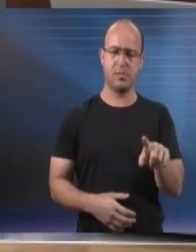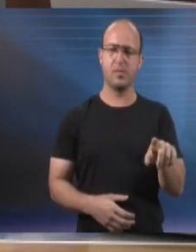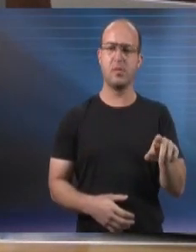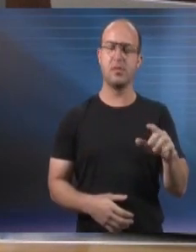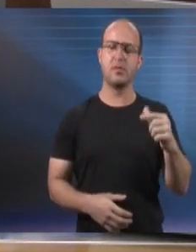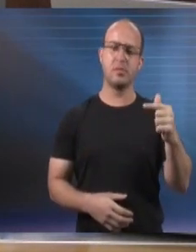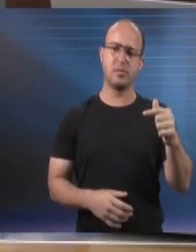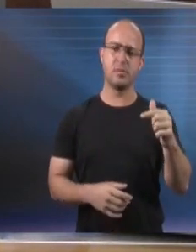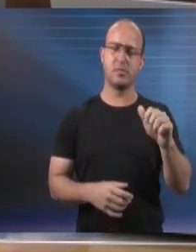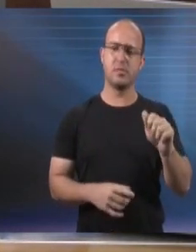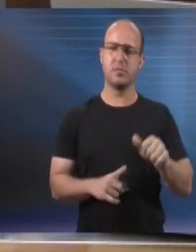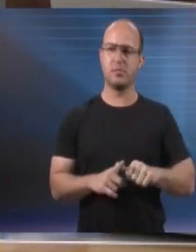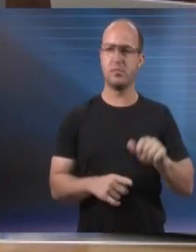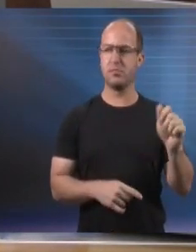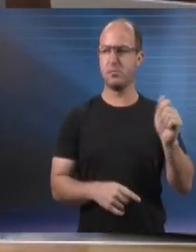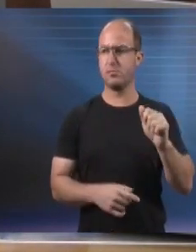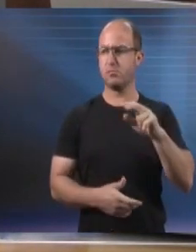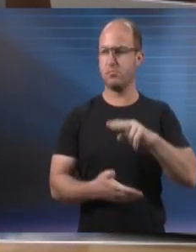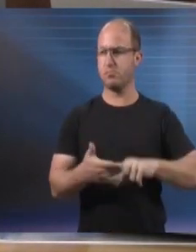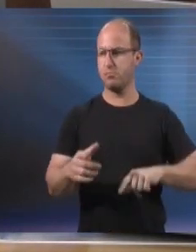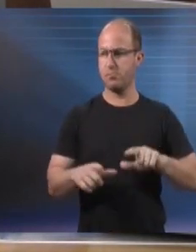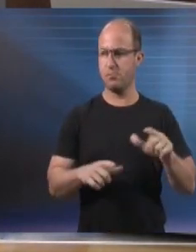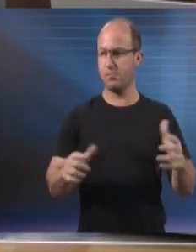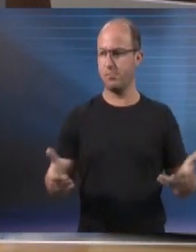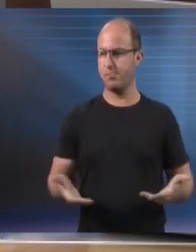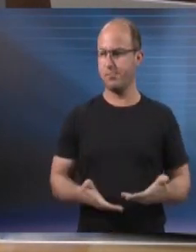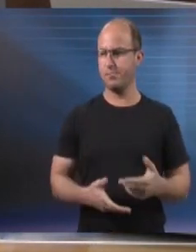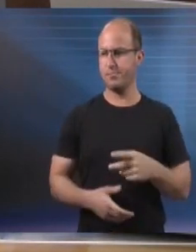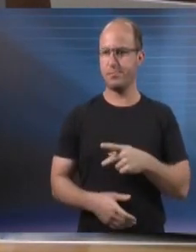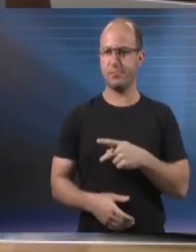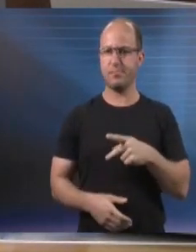de agosto. Está lido o expediente, presidente.